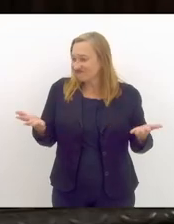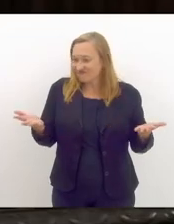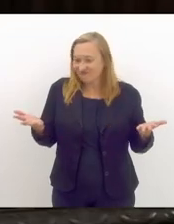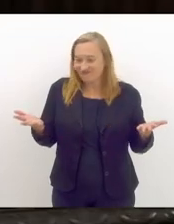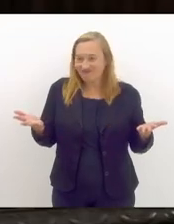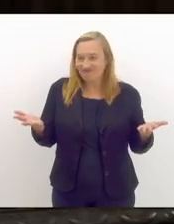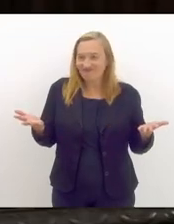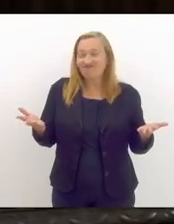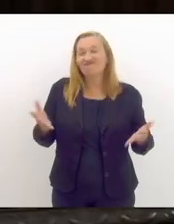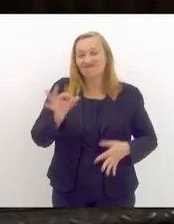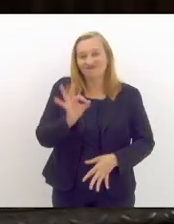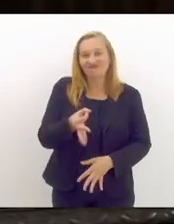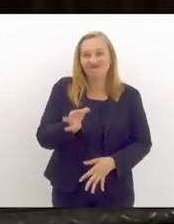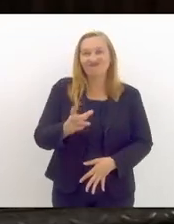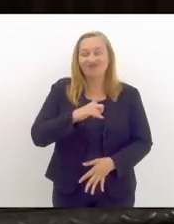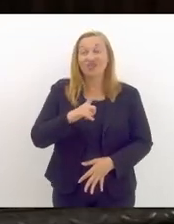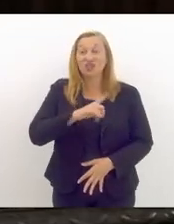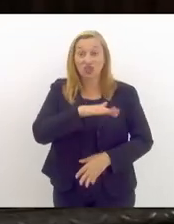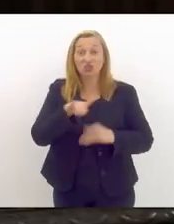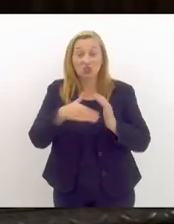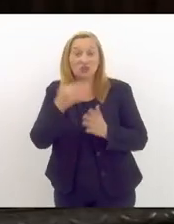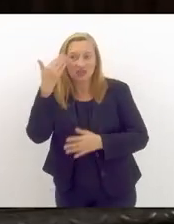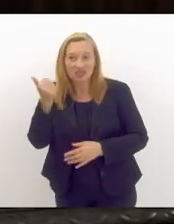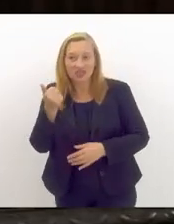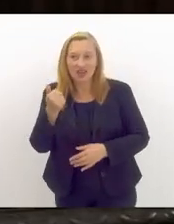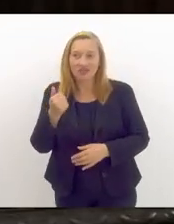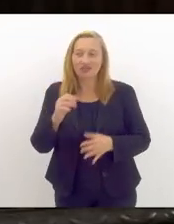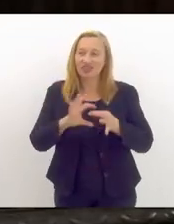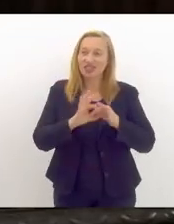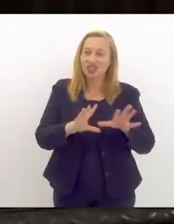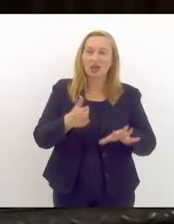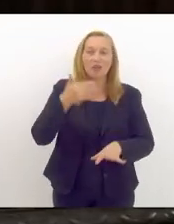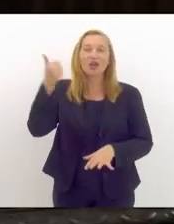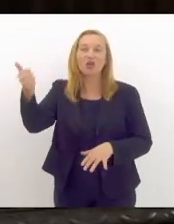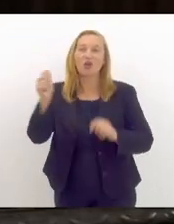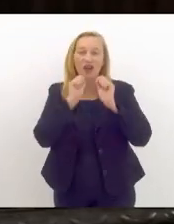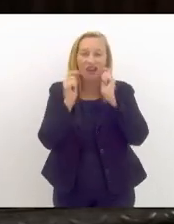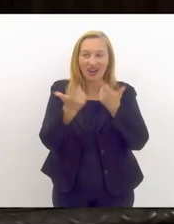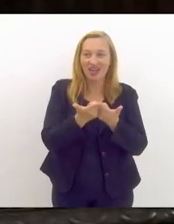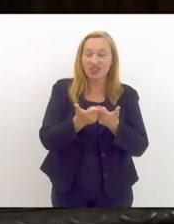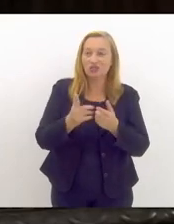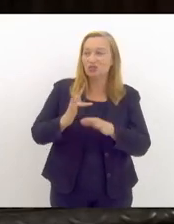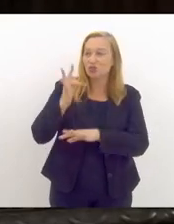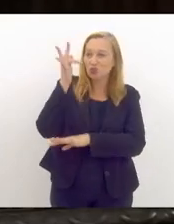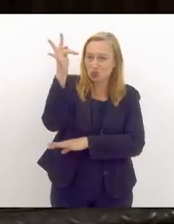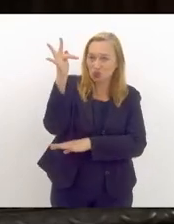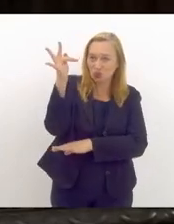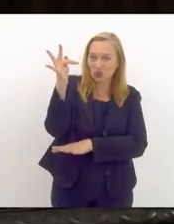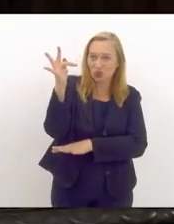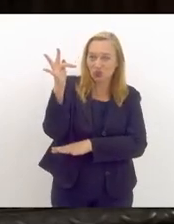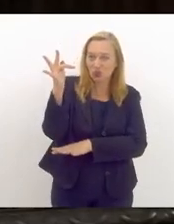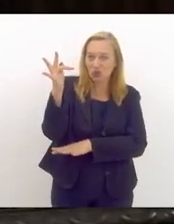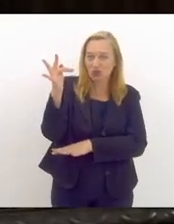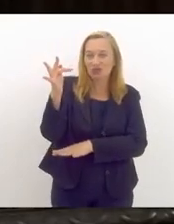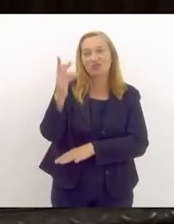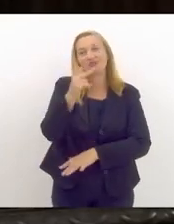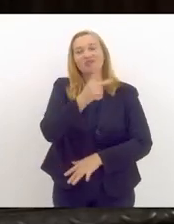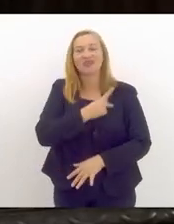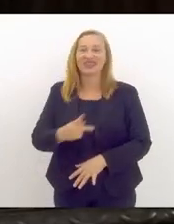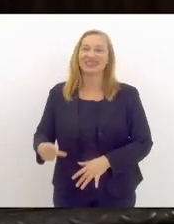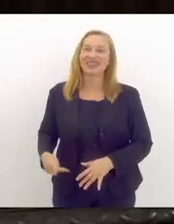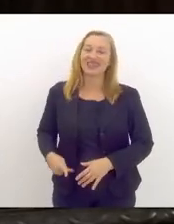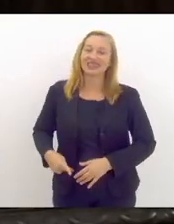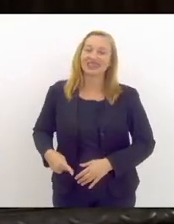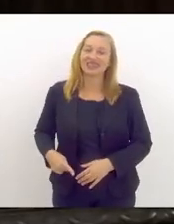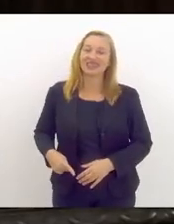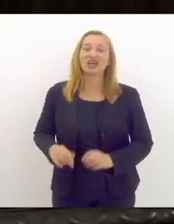e tenho certeza que todos sabem que a gente vai deixar uma Assembleia melhor. Para o futuro presidente,